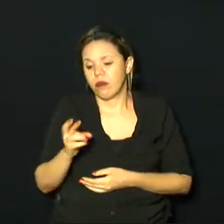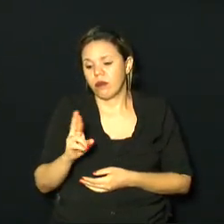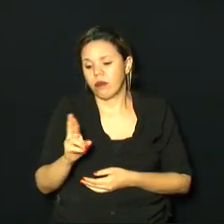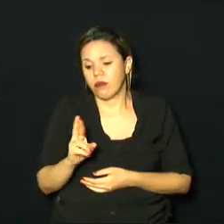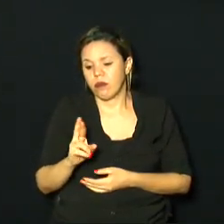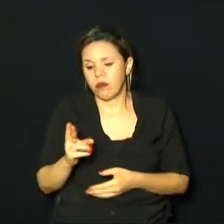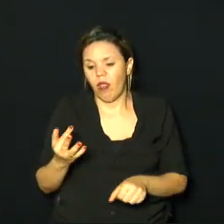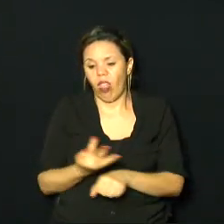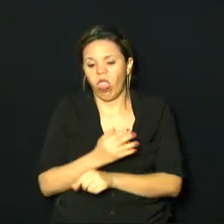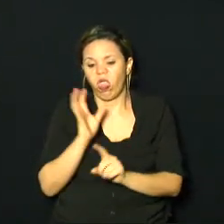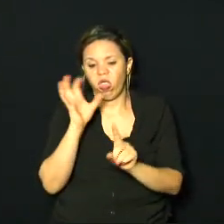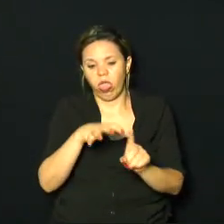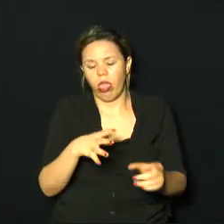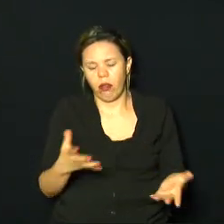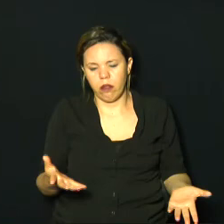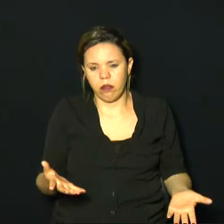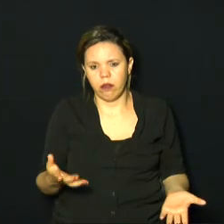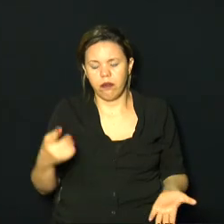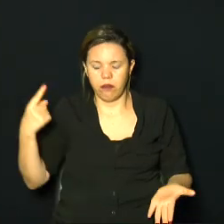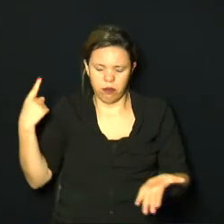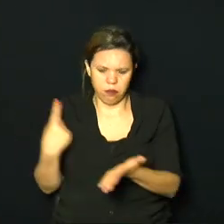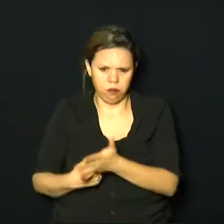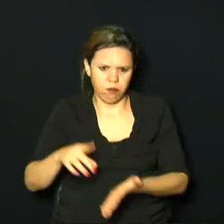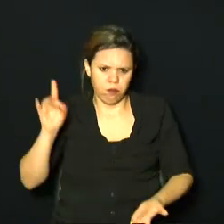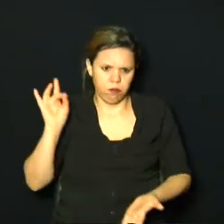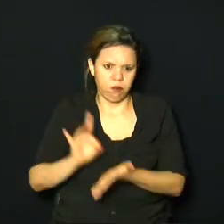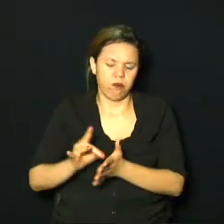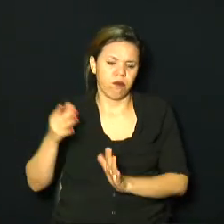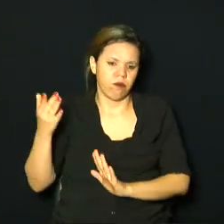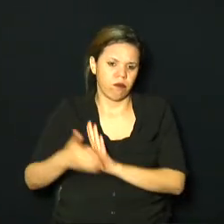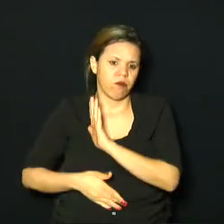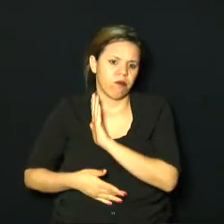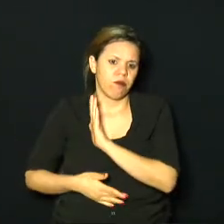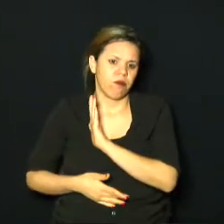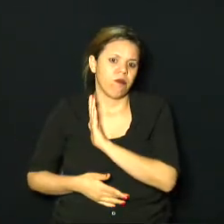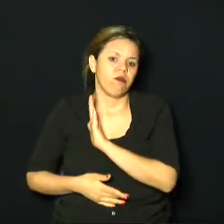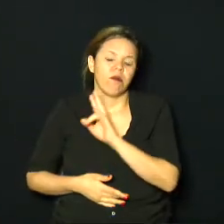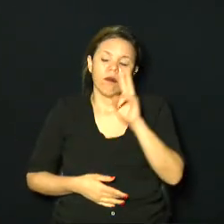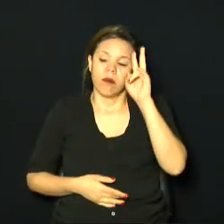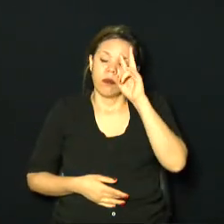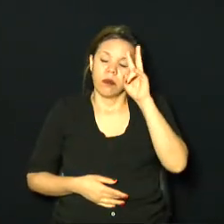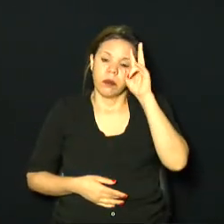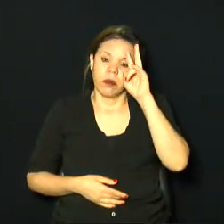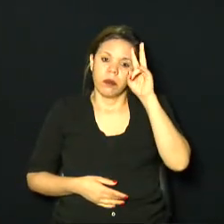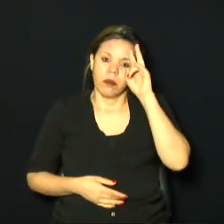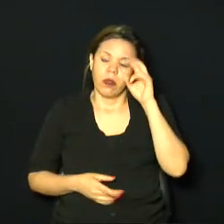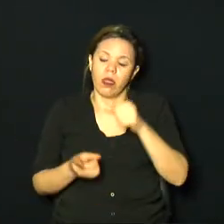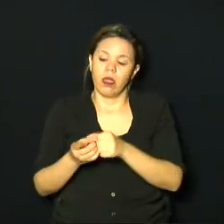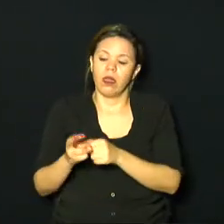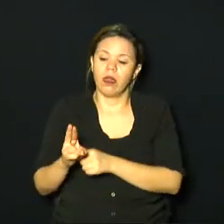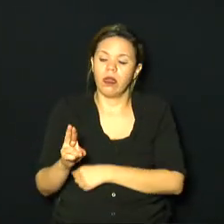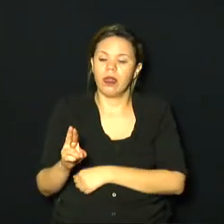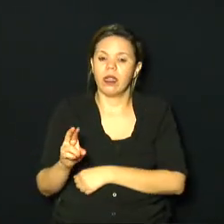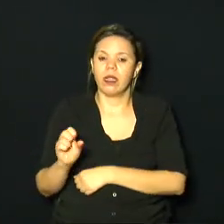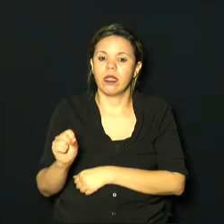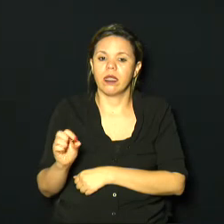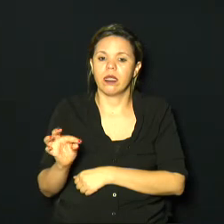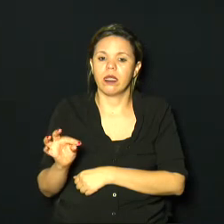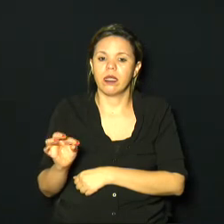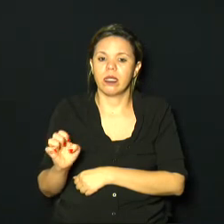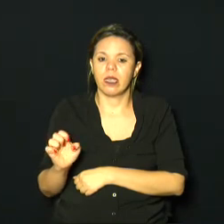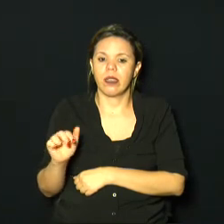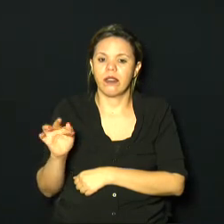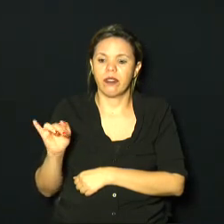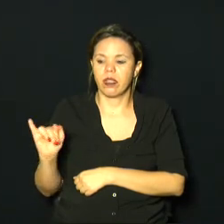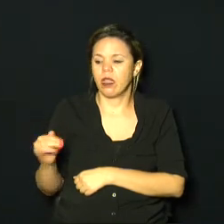abaixo, sendo que o compromisso firmado, como bem lembrou a doutora Stephanie, das reuniões, o compromisso, e